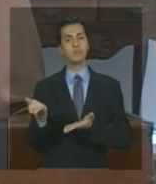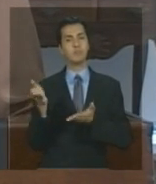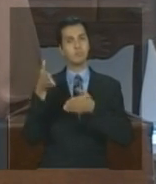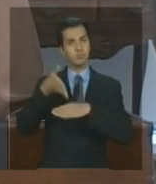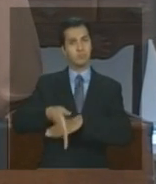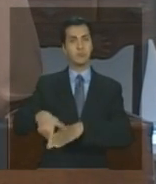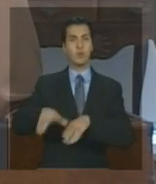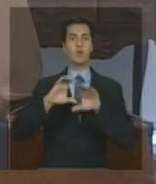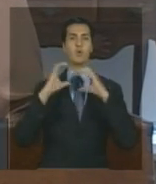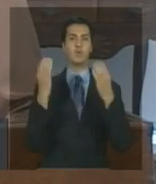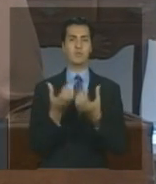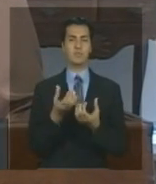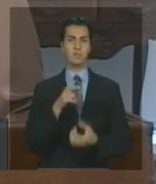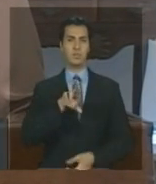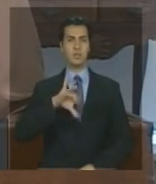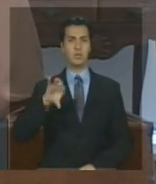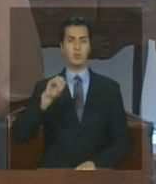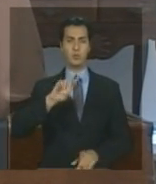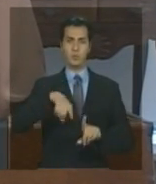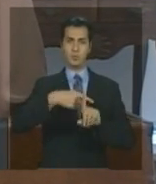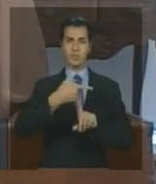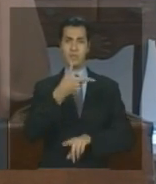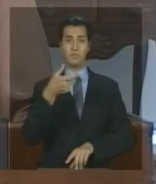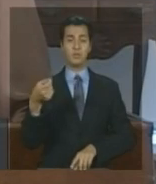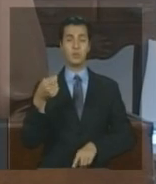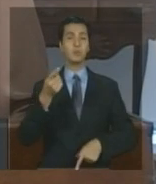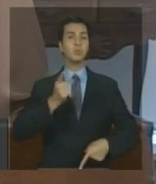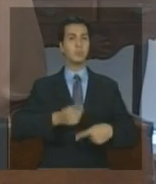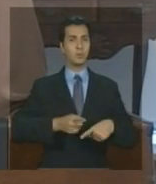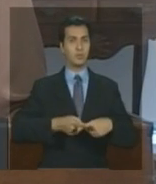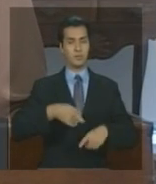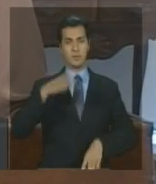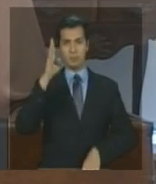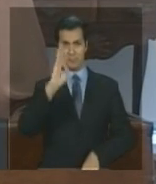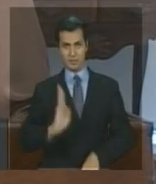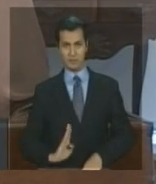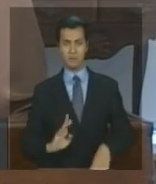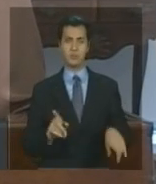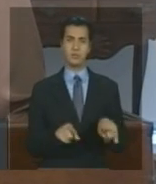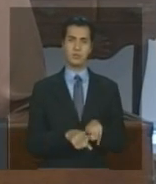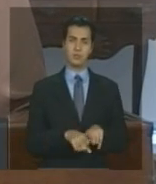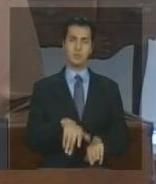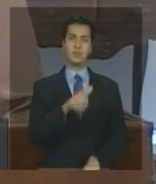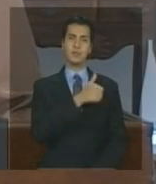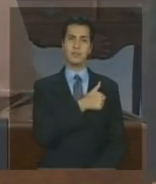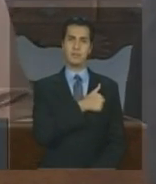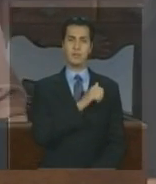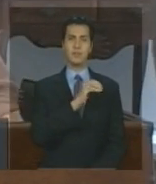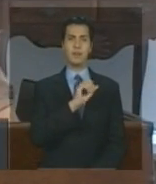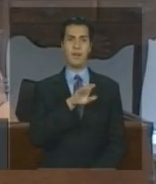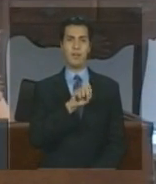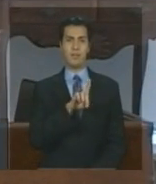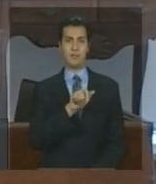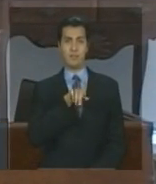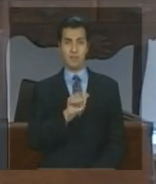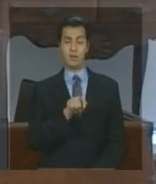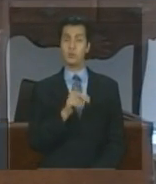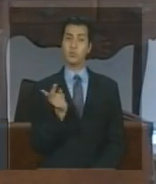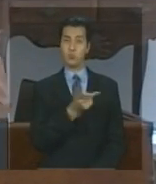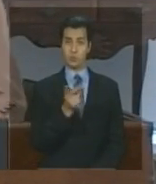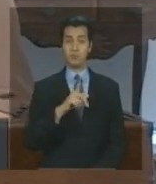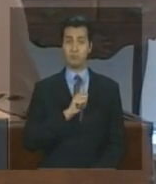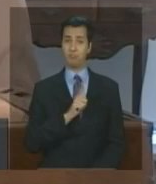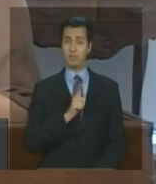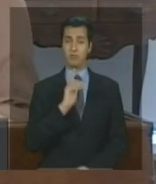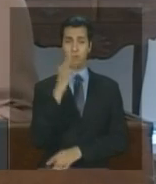Brasil são dois grandes países que possuem florestas, que têm um comprometimento com uma